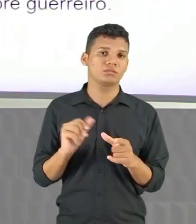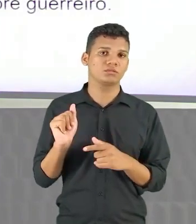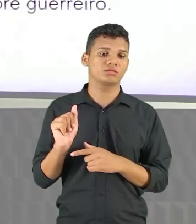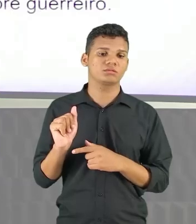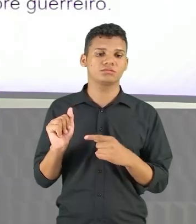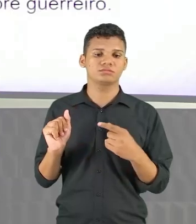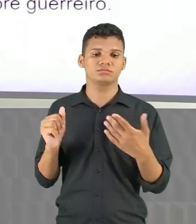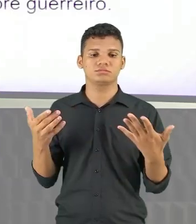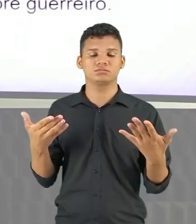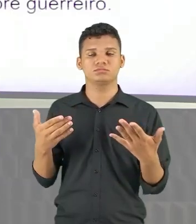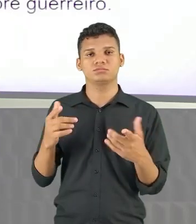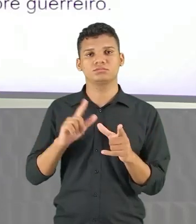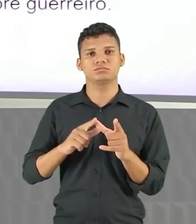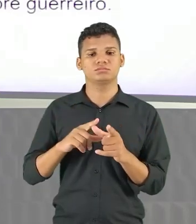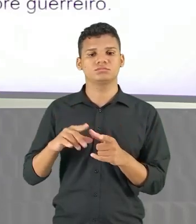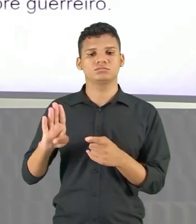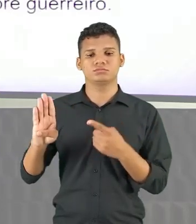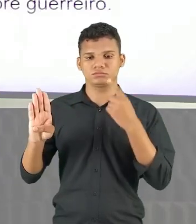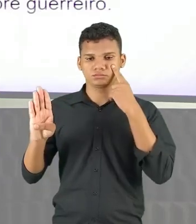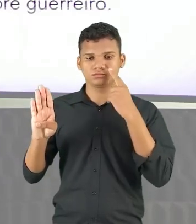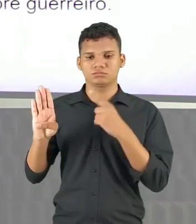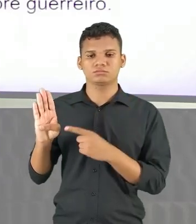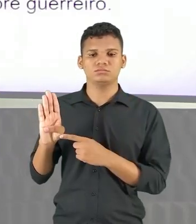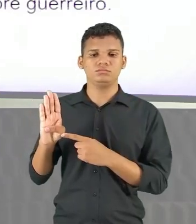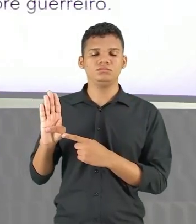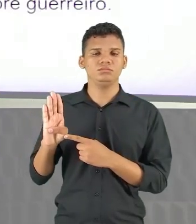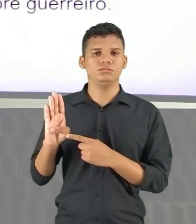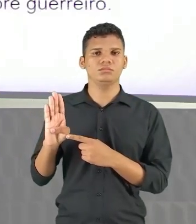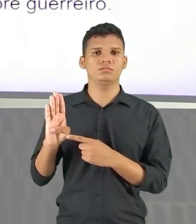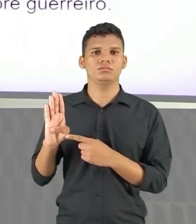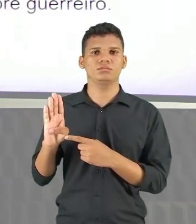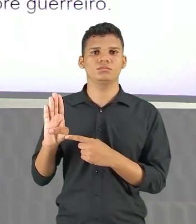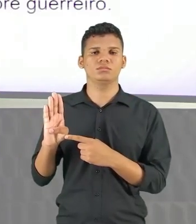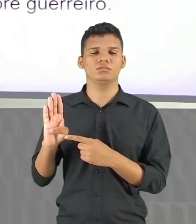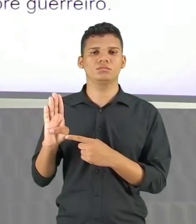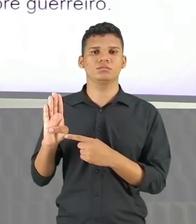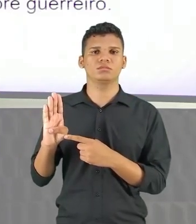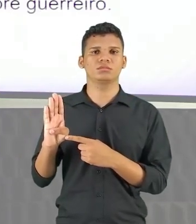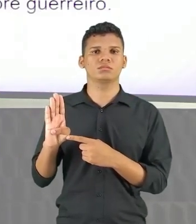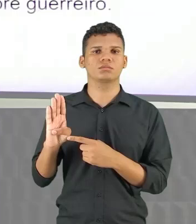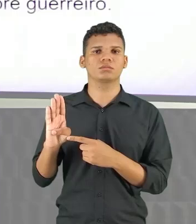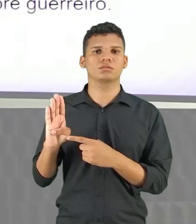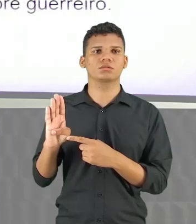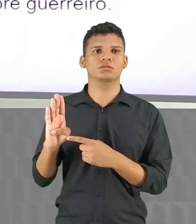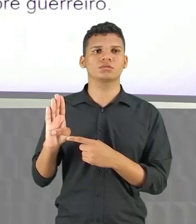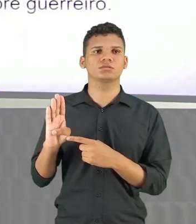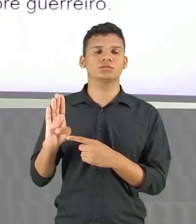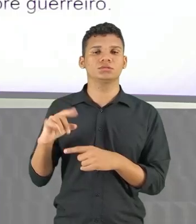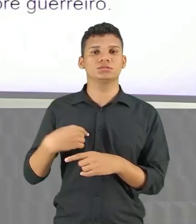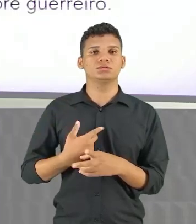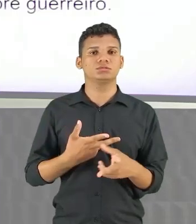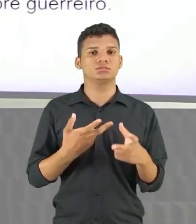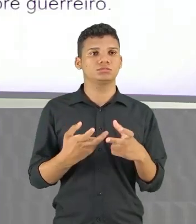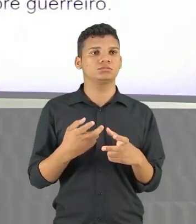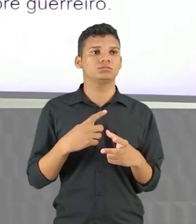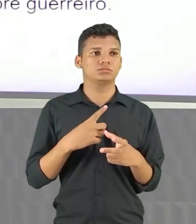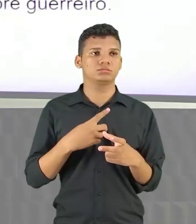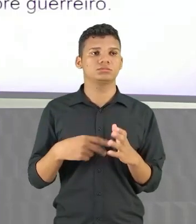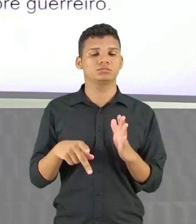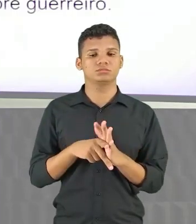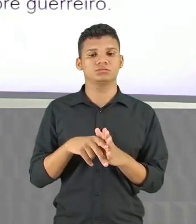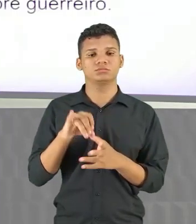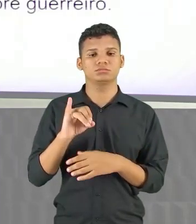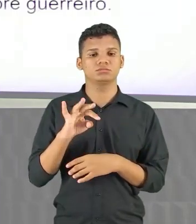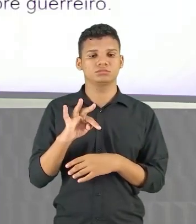natureza local? Letra B, a exaltação de Itagiba como nobre guerreiro. A gente vê lá a presença de Itagiba no texto,